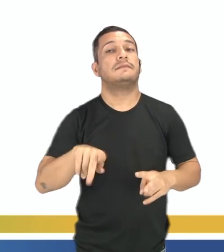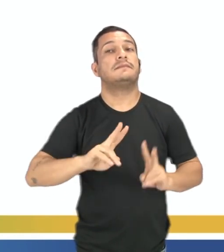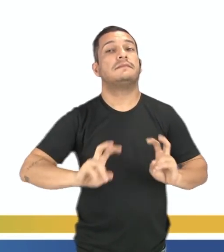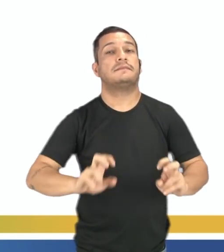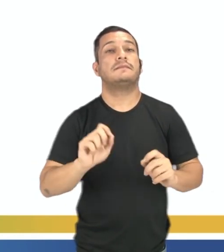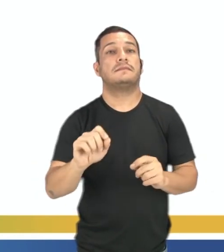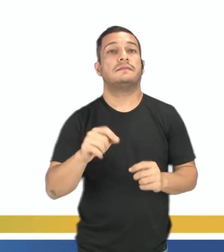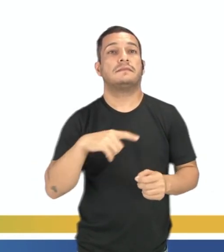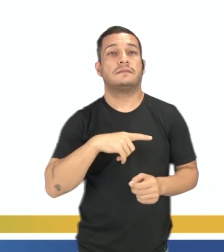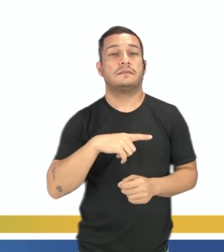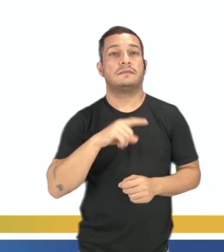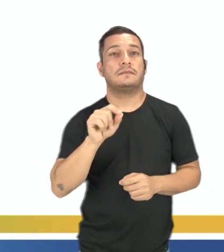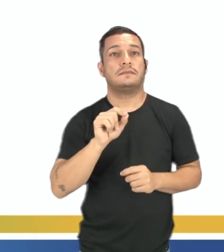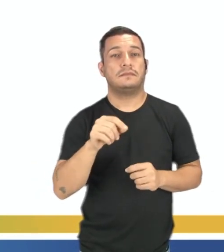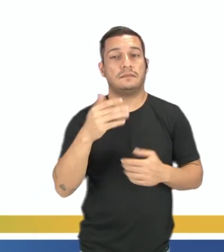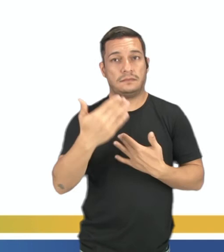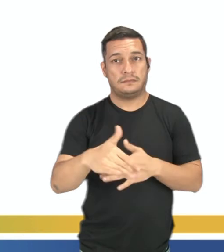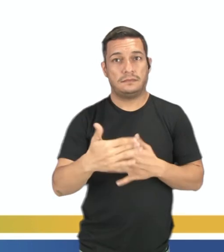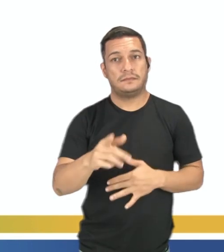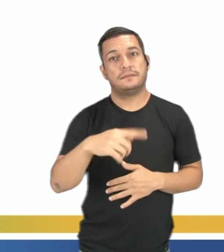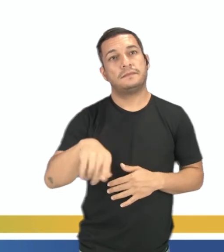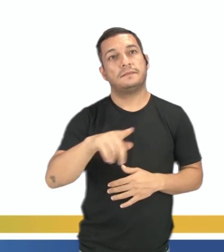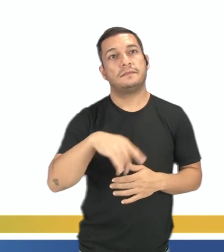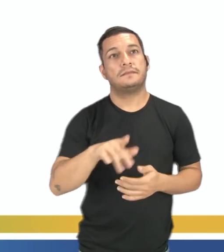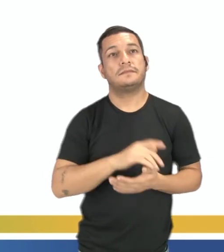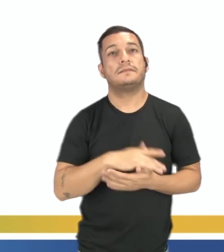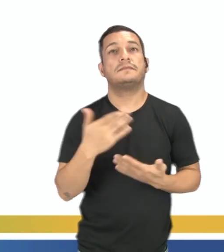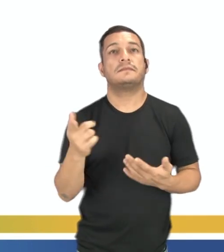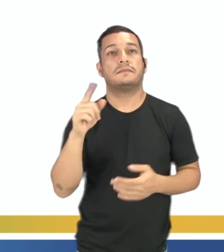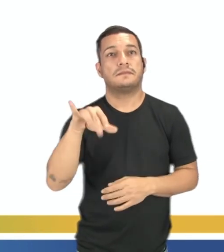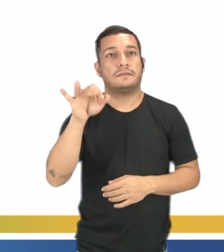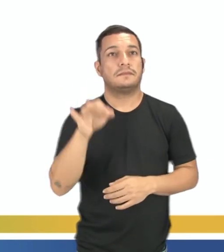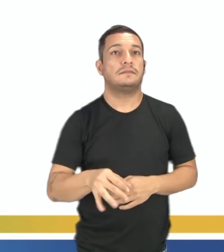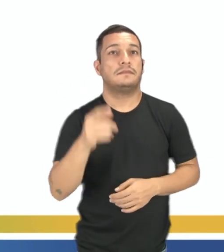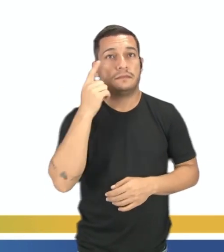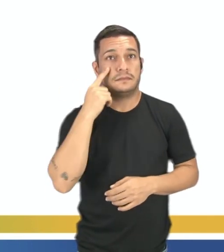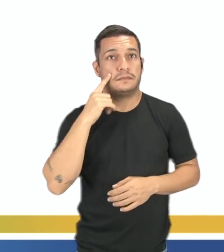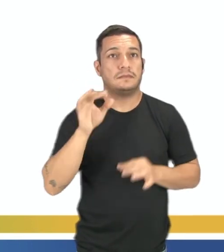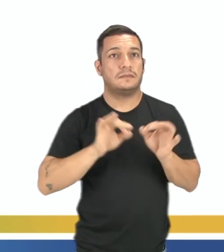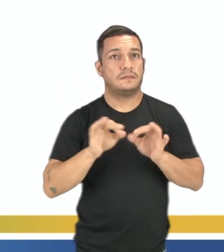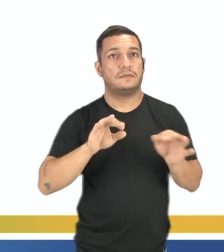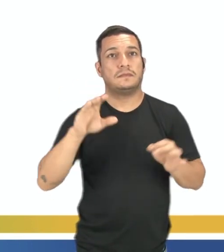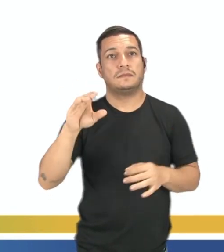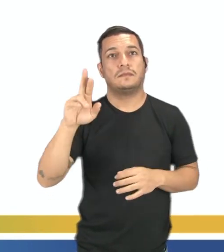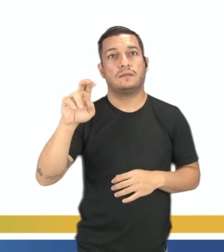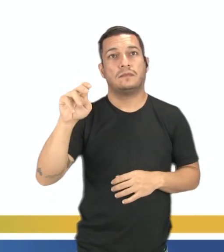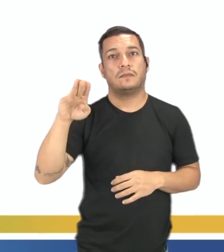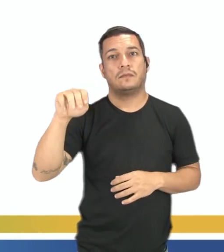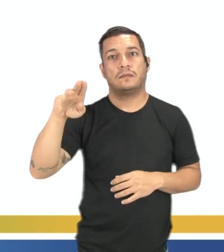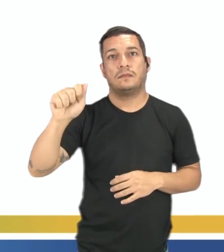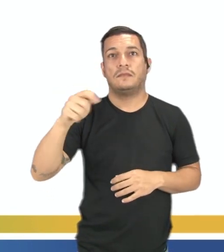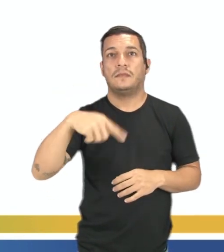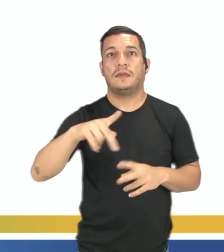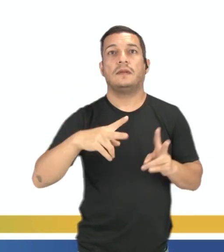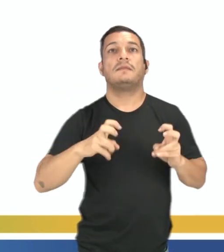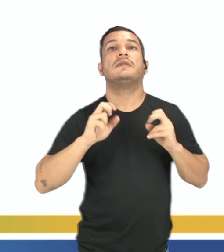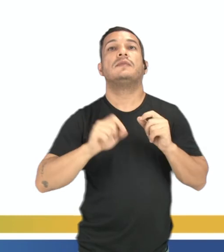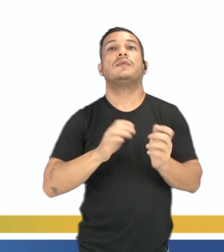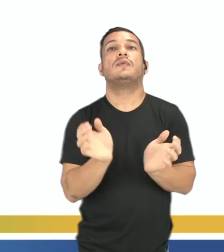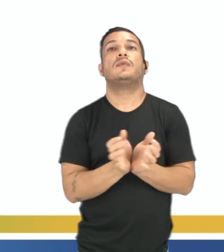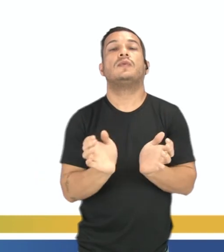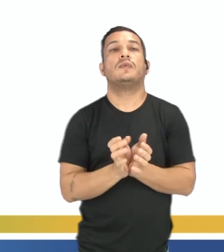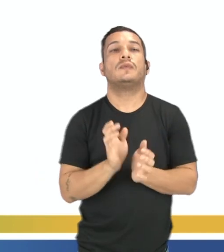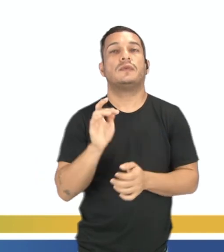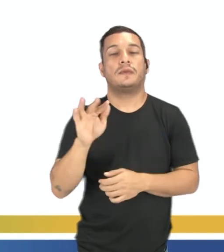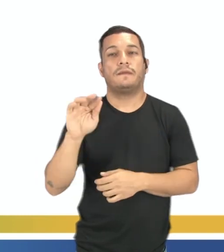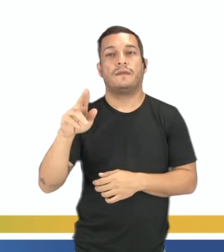identificar pessoal quando cá isso daí na prova de vocês com certeza tá aqui ó na estrutura da curcumina é fixe os